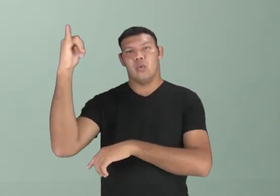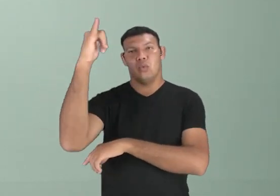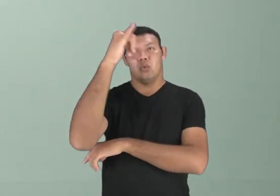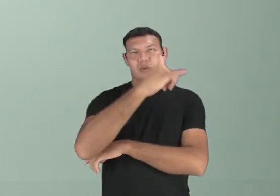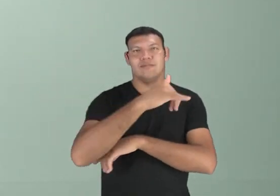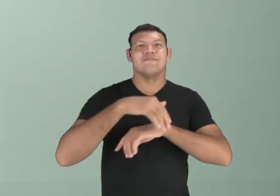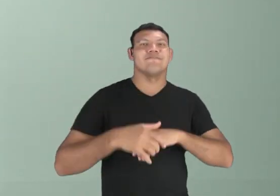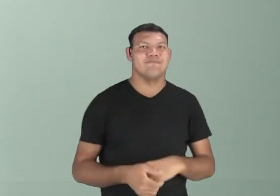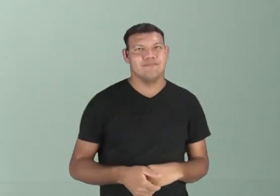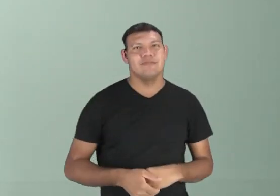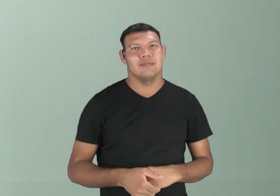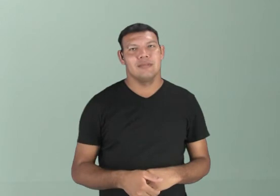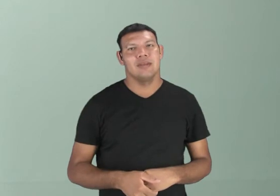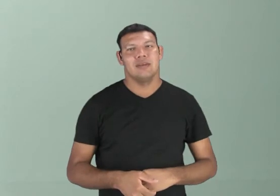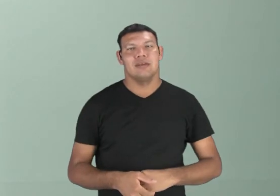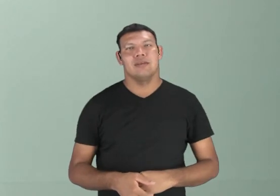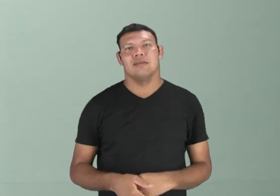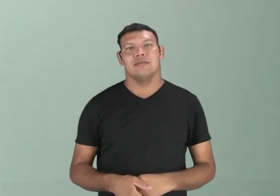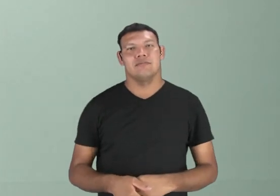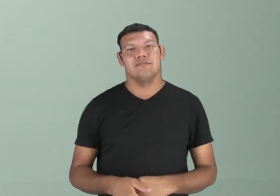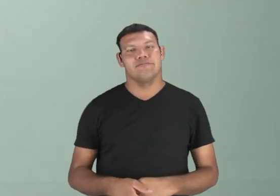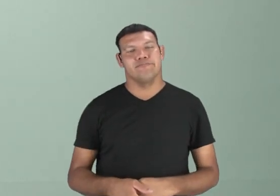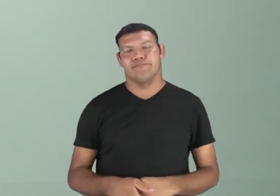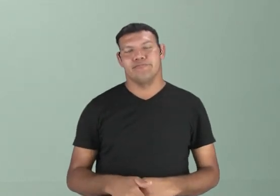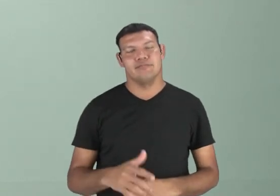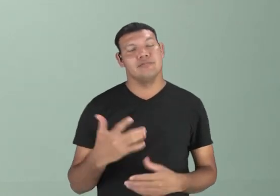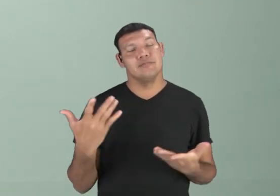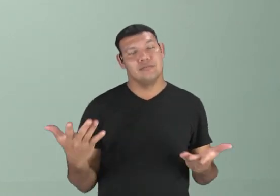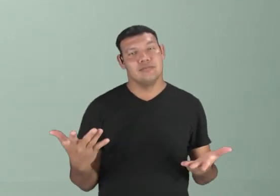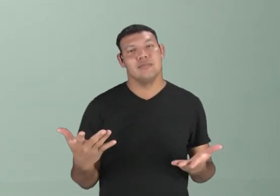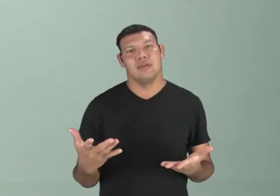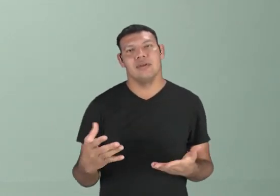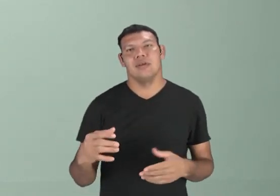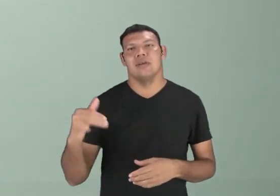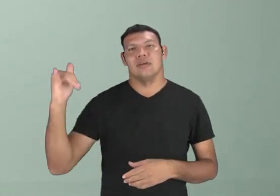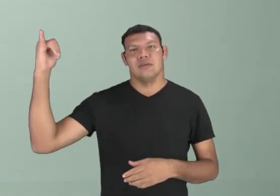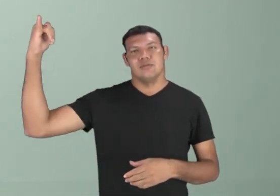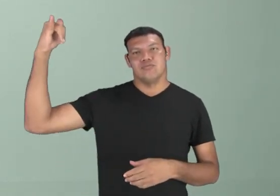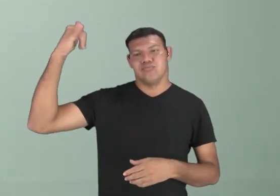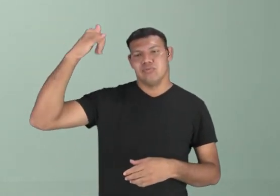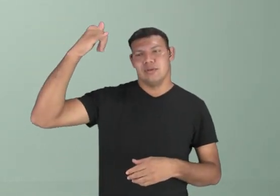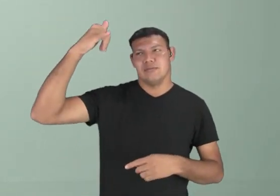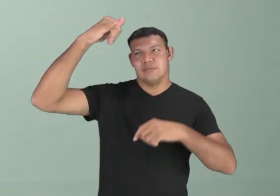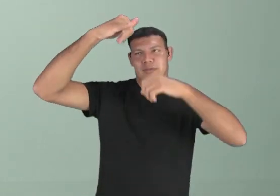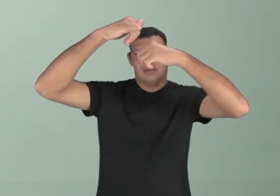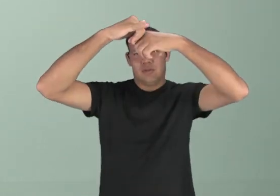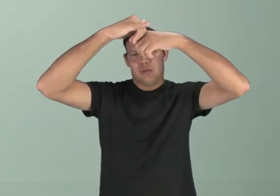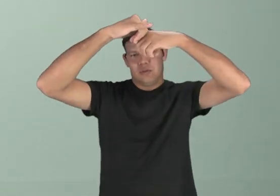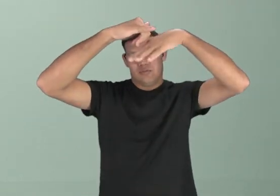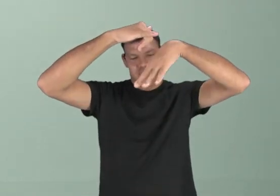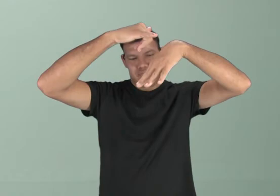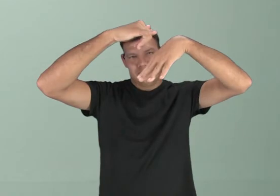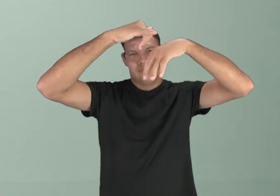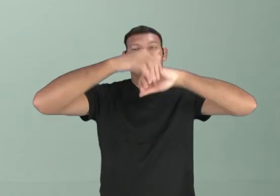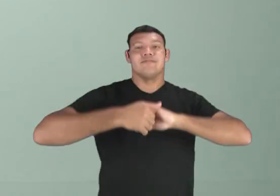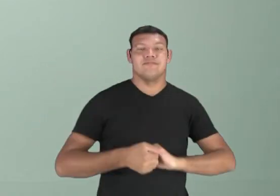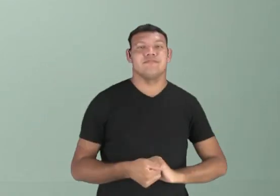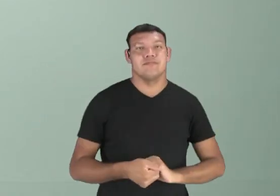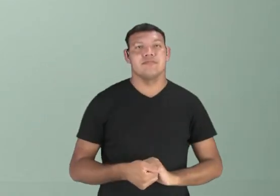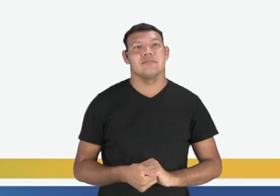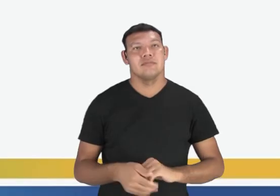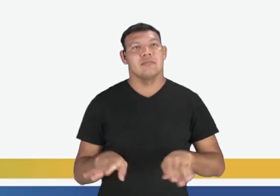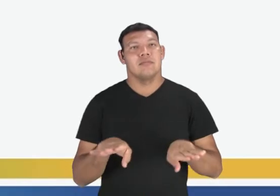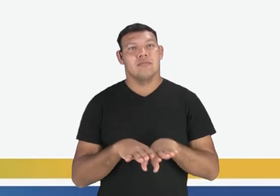e que a câmera vai estar focada para frente. Não tem motivo de estar focalizando nuvens, é para baixo, sentido vertical. Também a